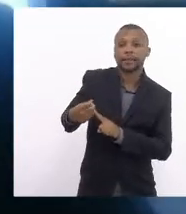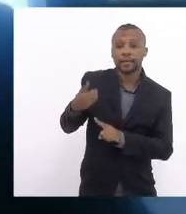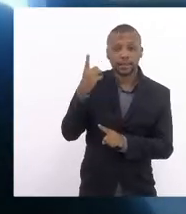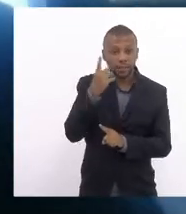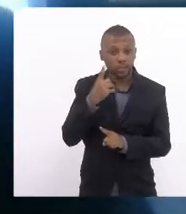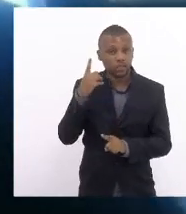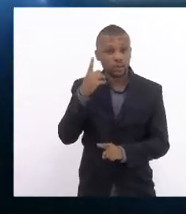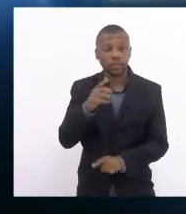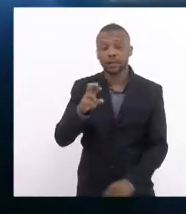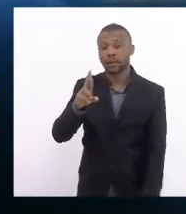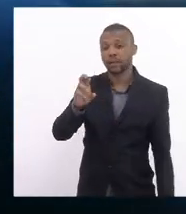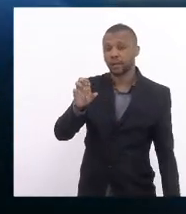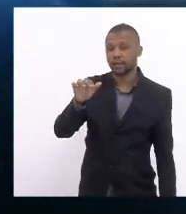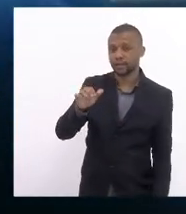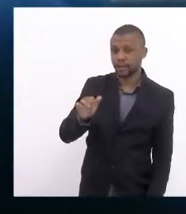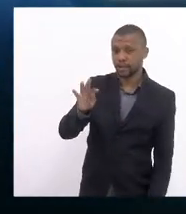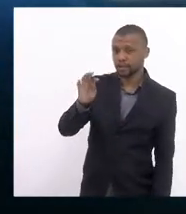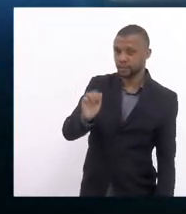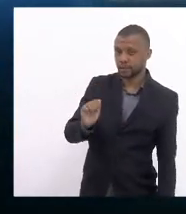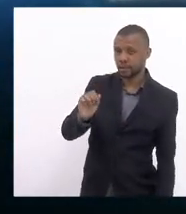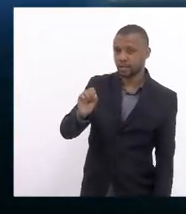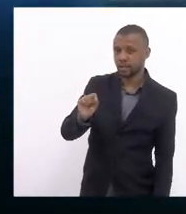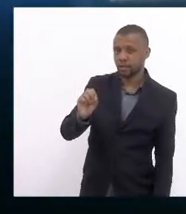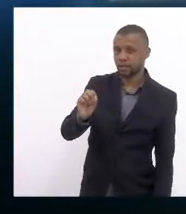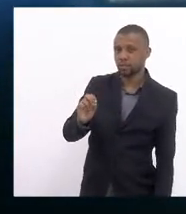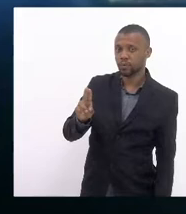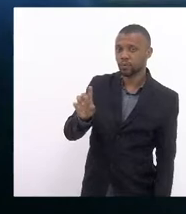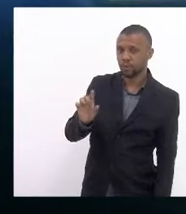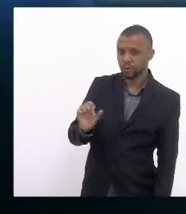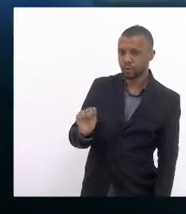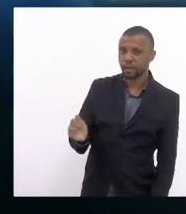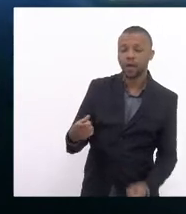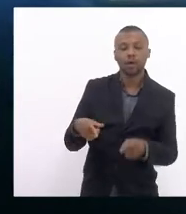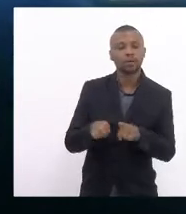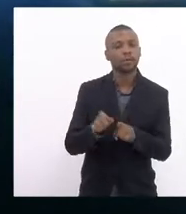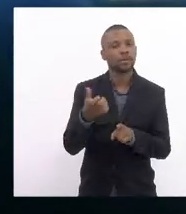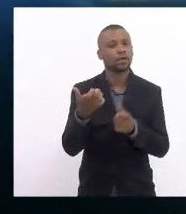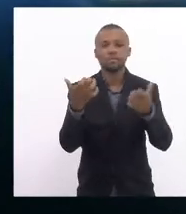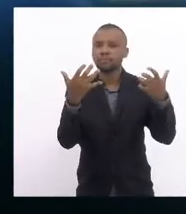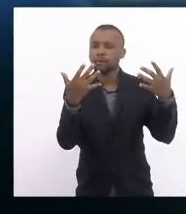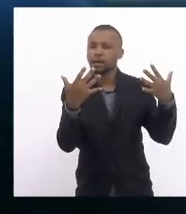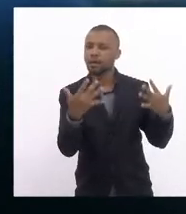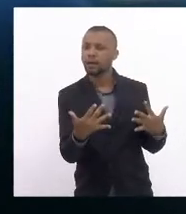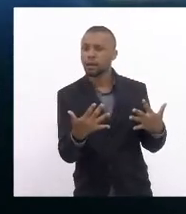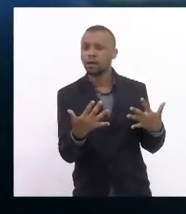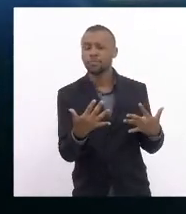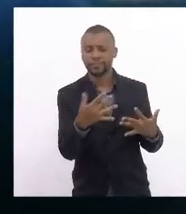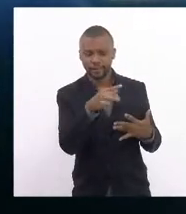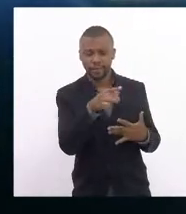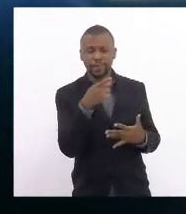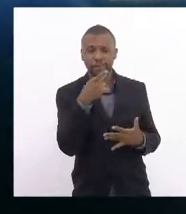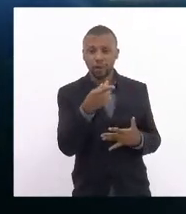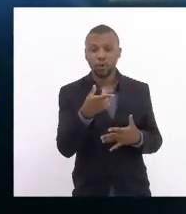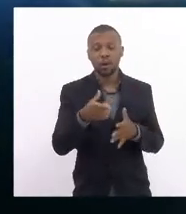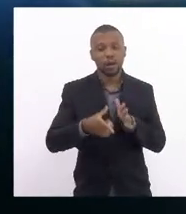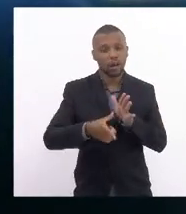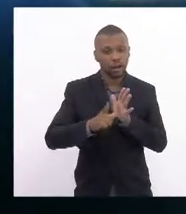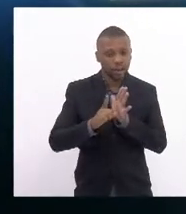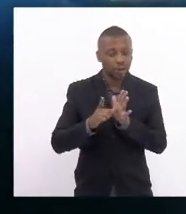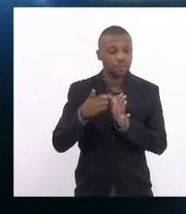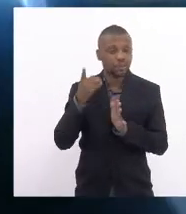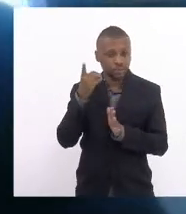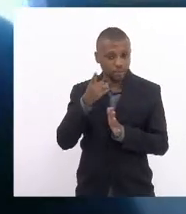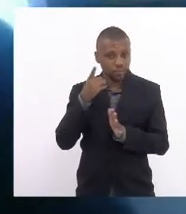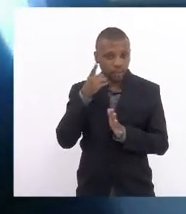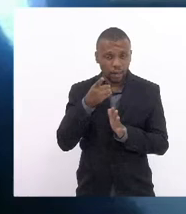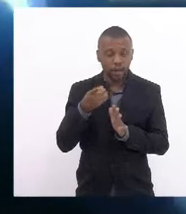né? Bem, então, eu quero dizer também, como falou o deputado Luiz Paulo, o deputado Valdec, a